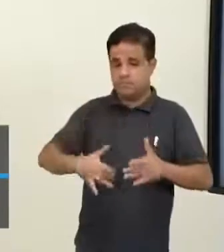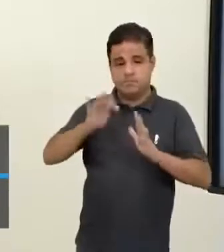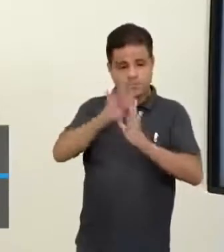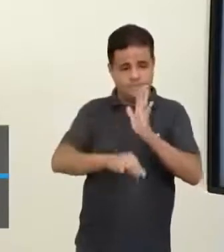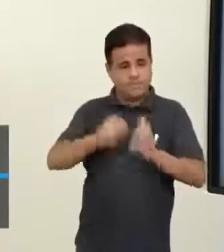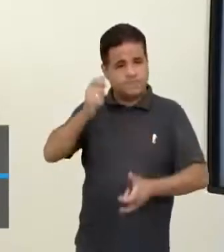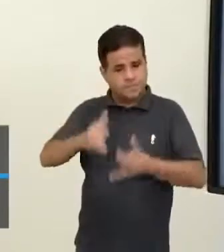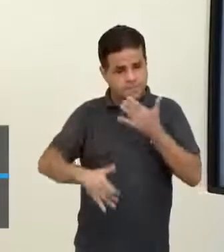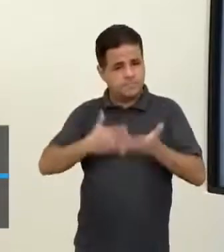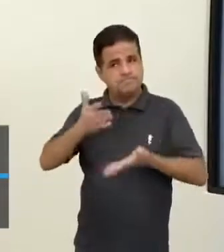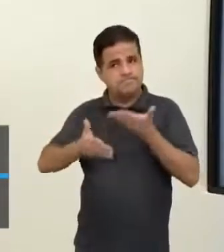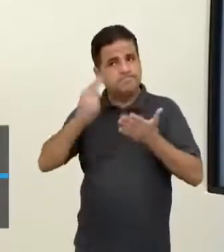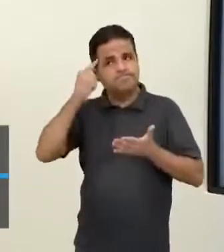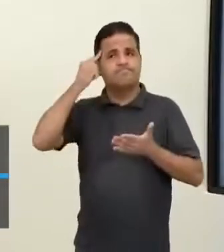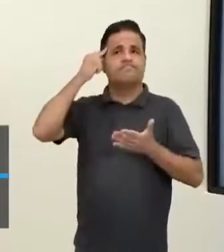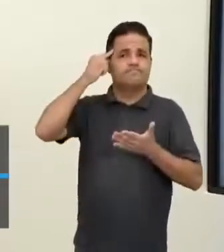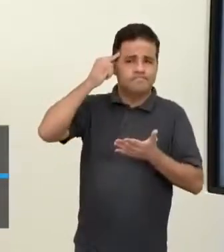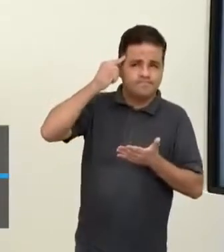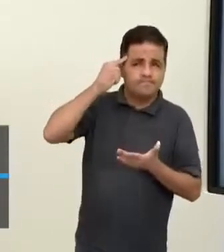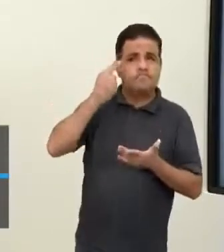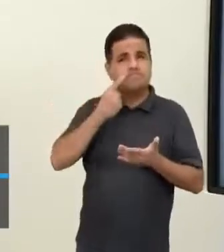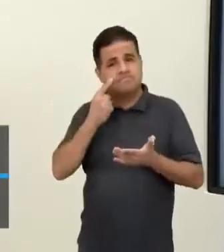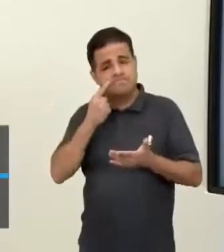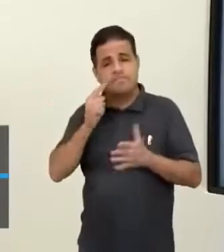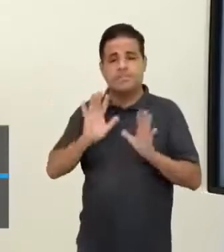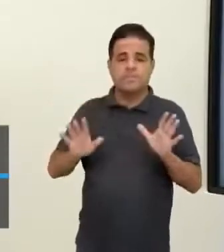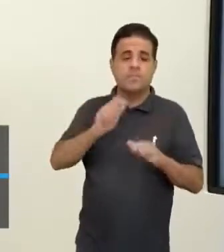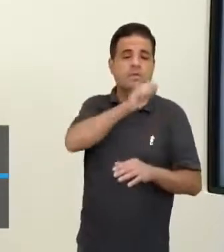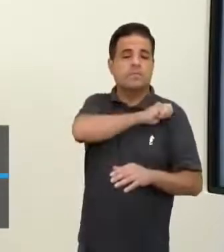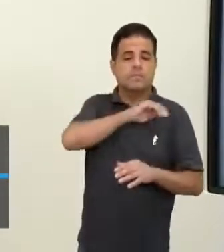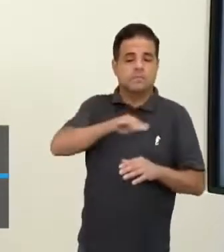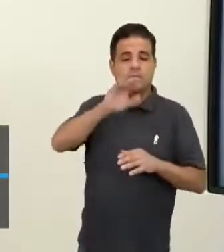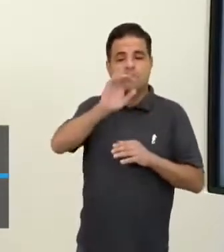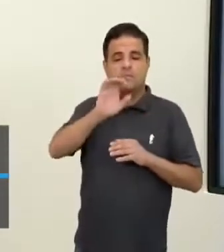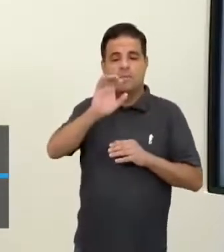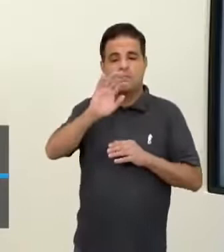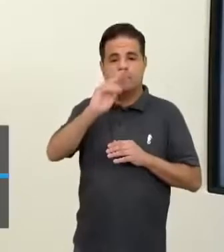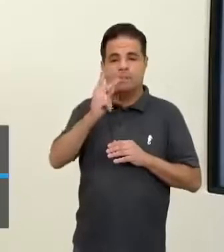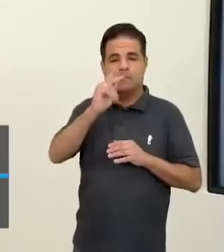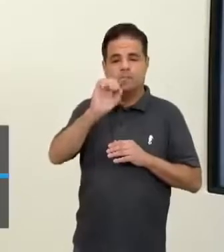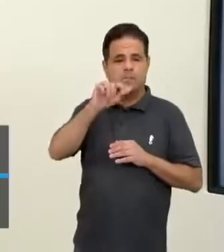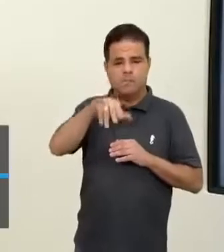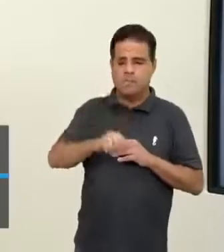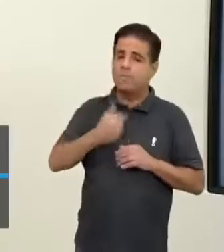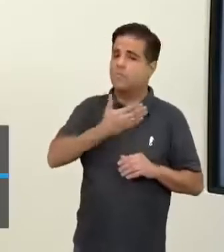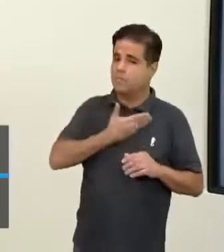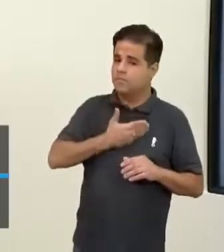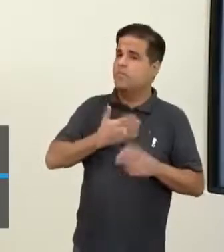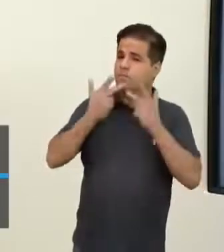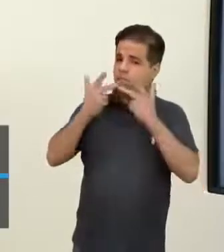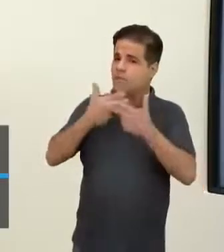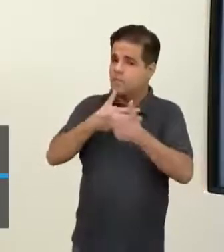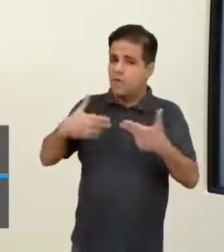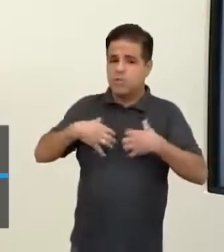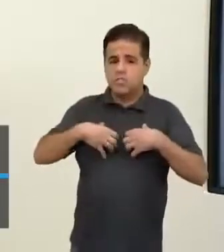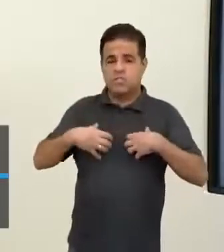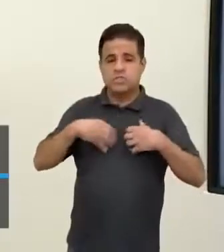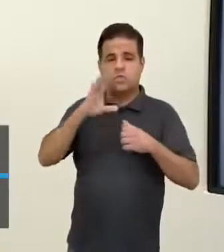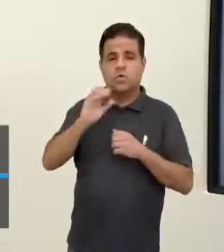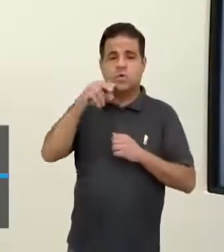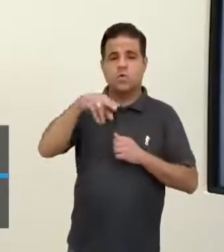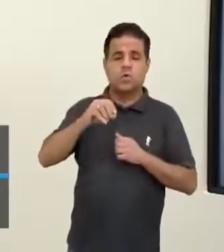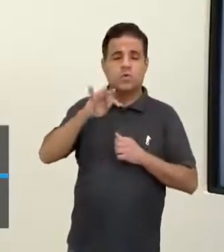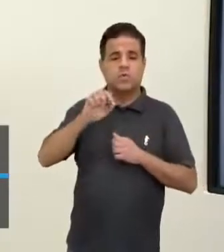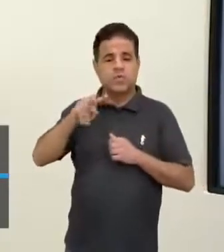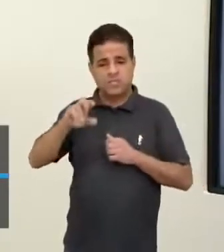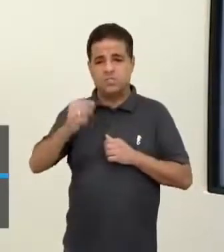denotação e conotação. Deixa eu ver aqui, a aluna Helena. De um amigo que dizia coisas no sentido conotativo